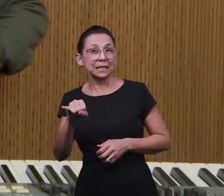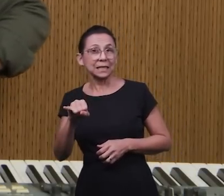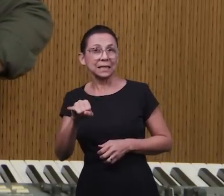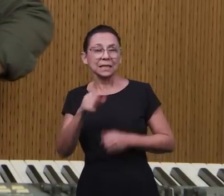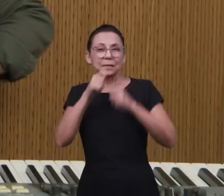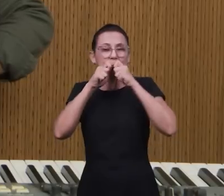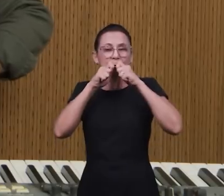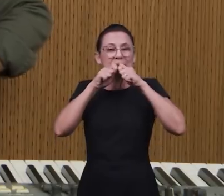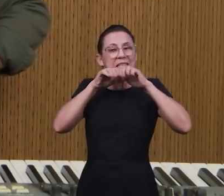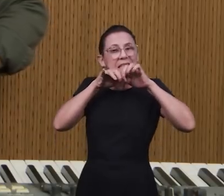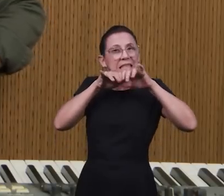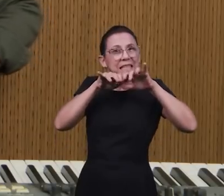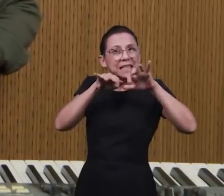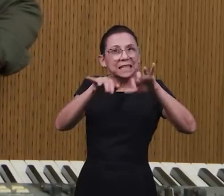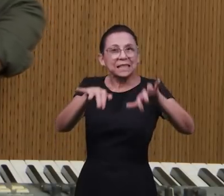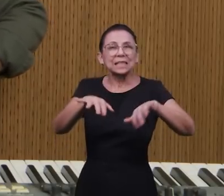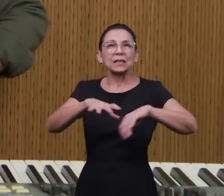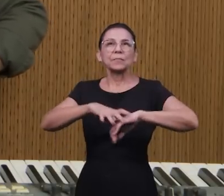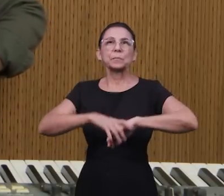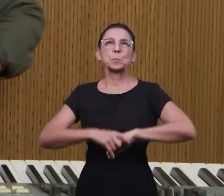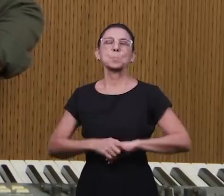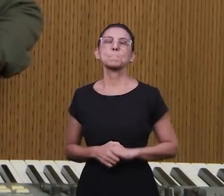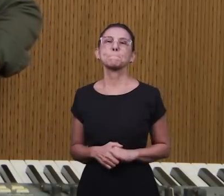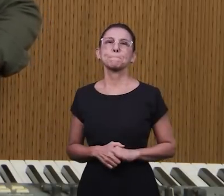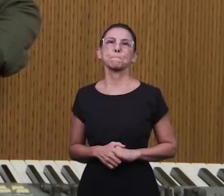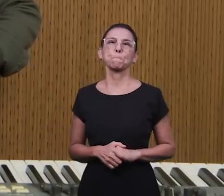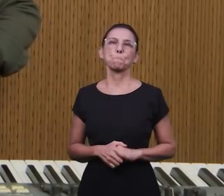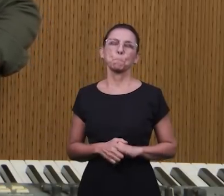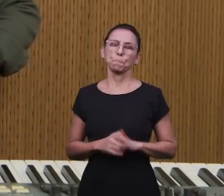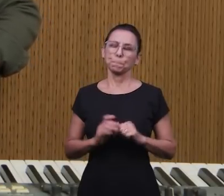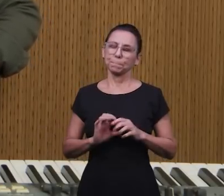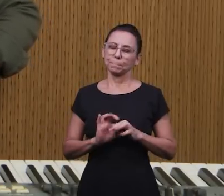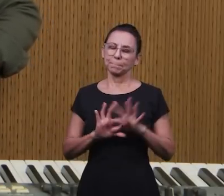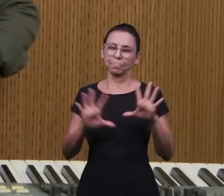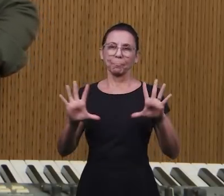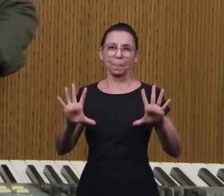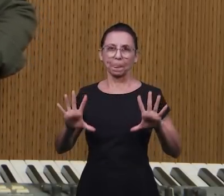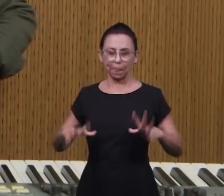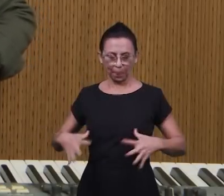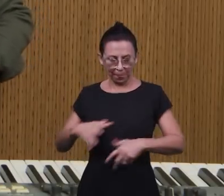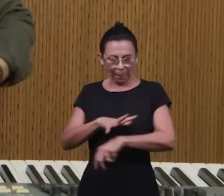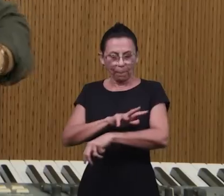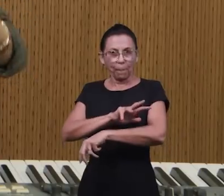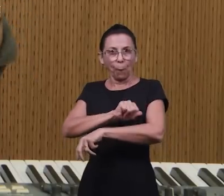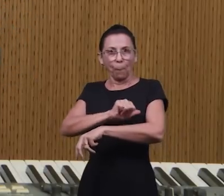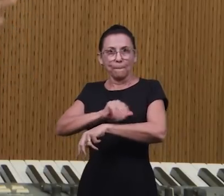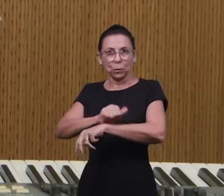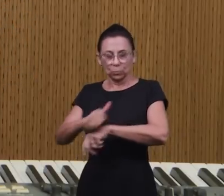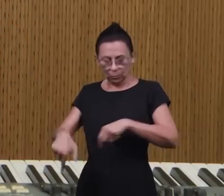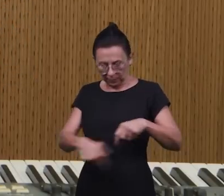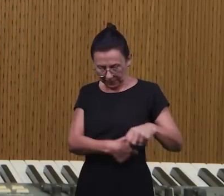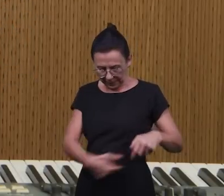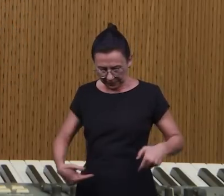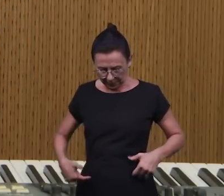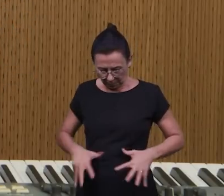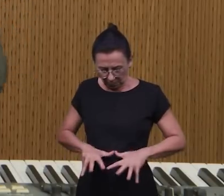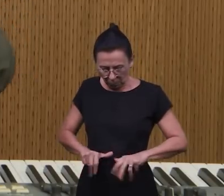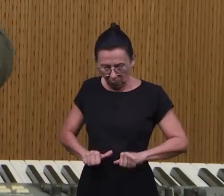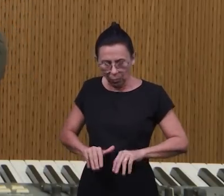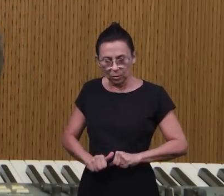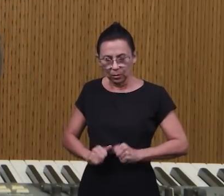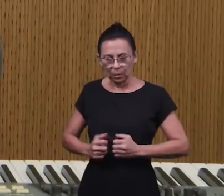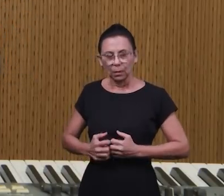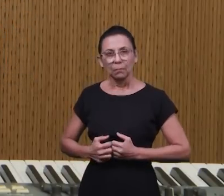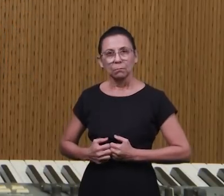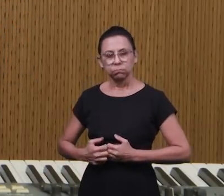Aqui eu desmonto tudo e deixo o músculo relaxar, ok? Fizemos